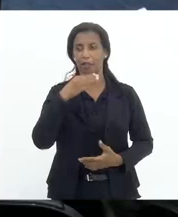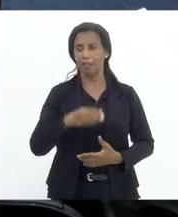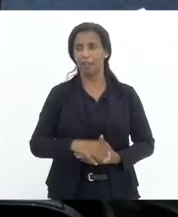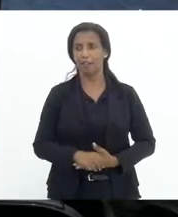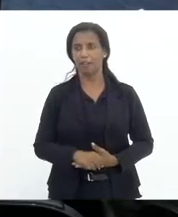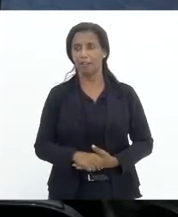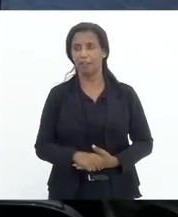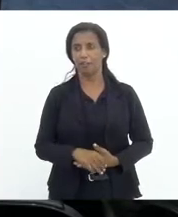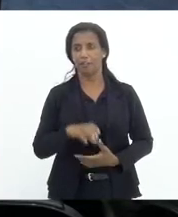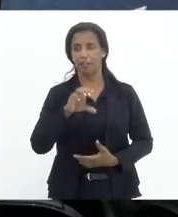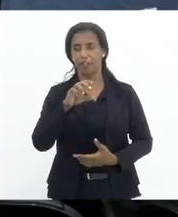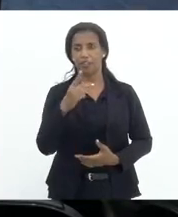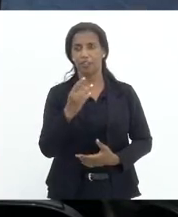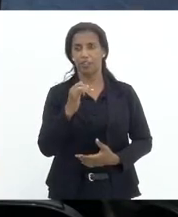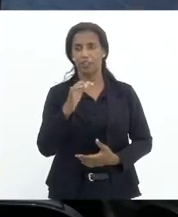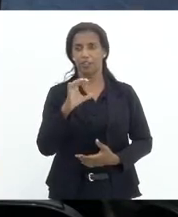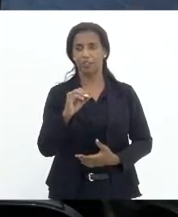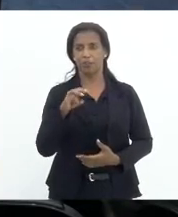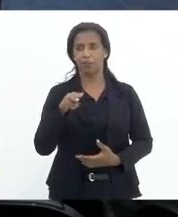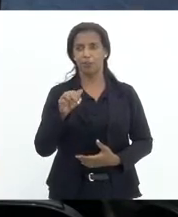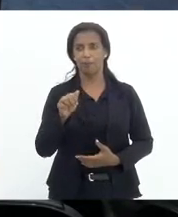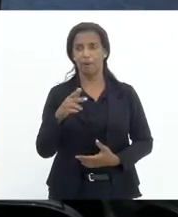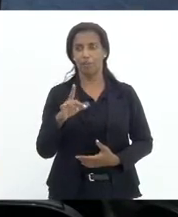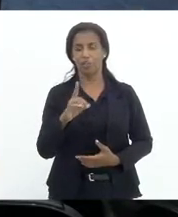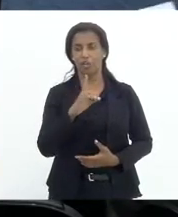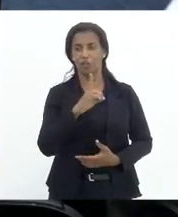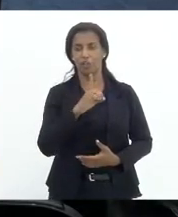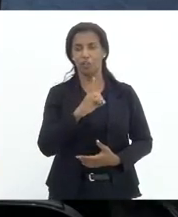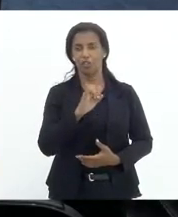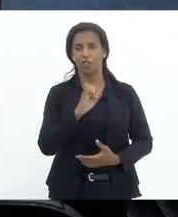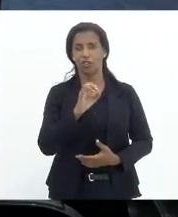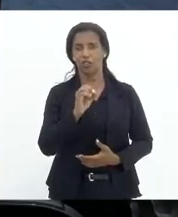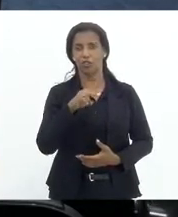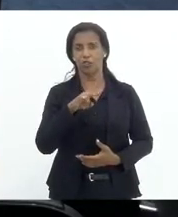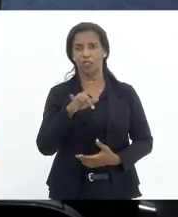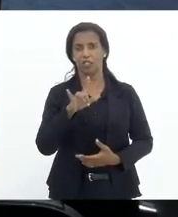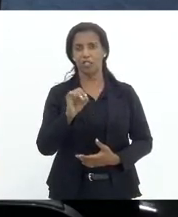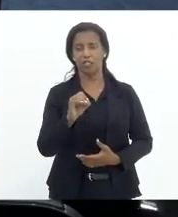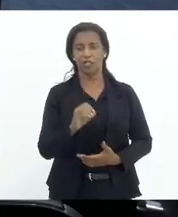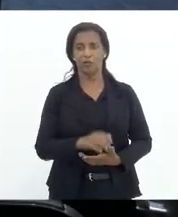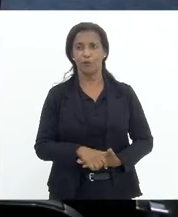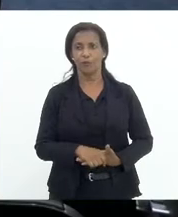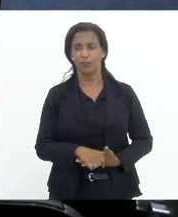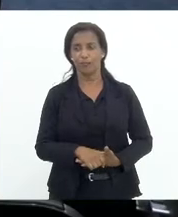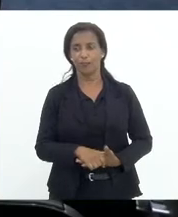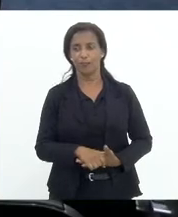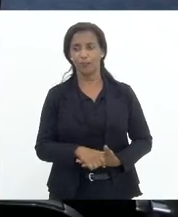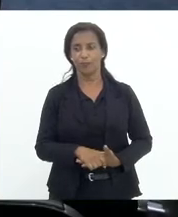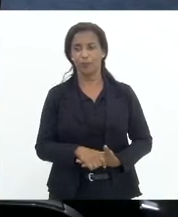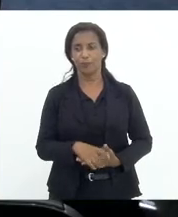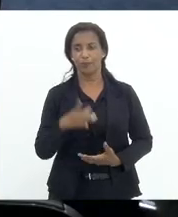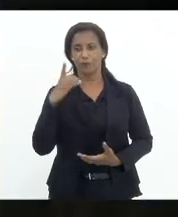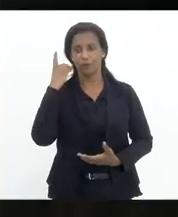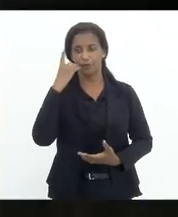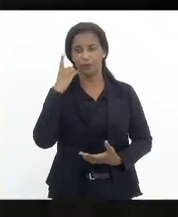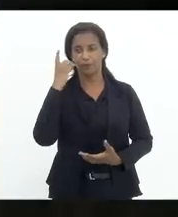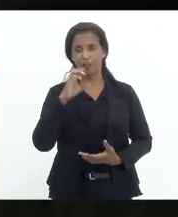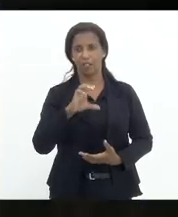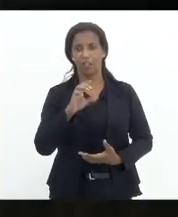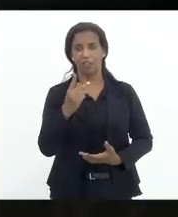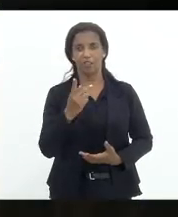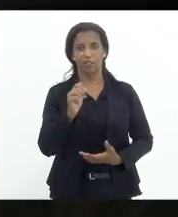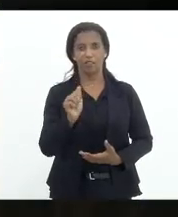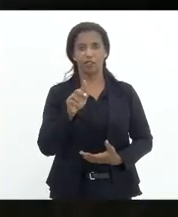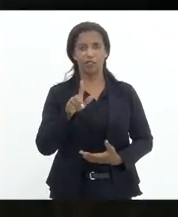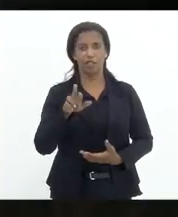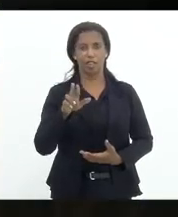da Mangueira Deputado Chico Machado Deputado Dionísio Lins Deputado Dionísio Lins Deputado